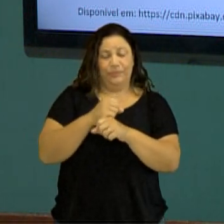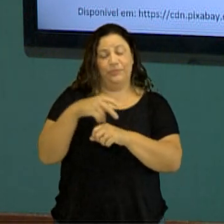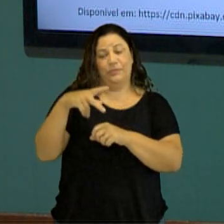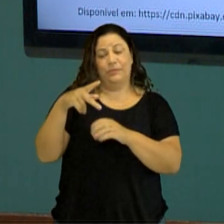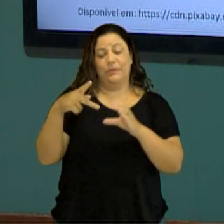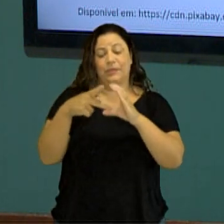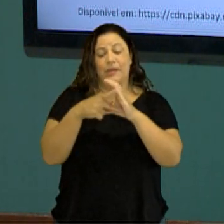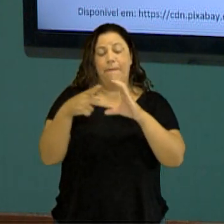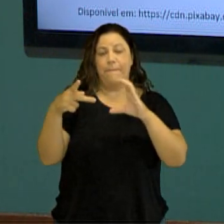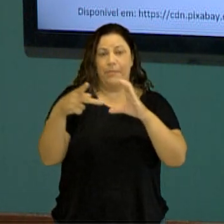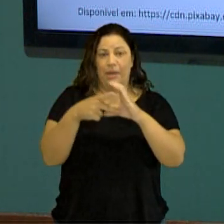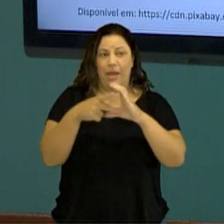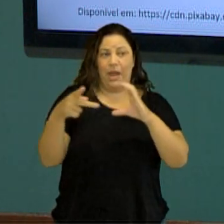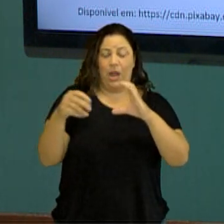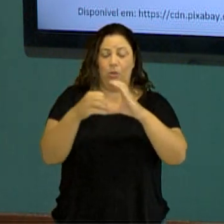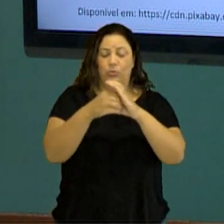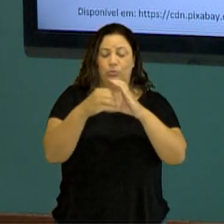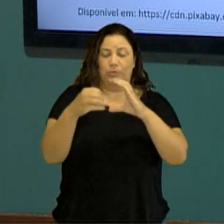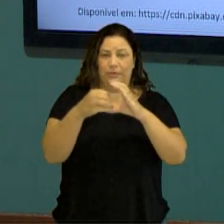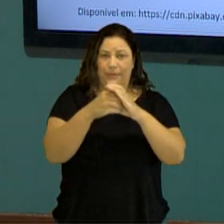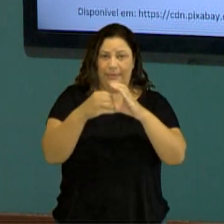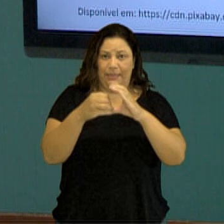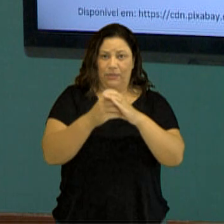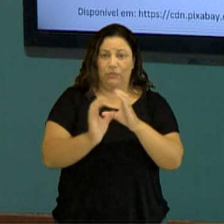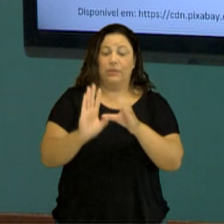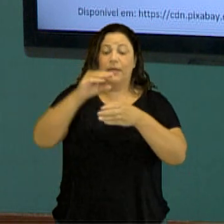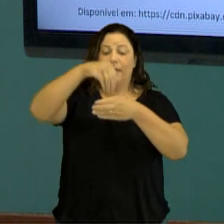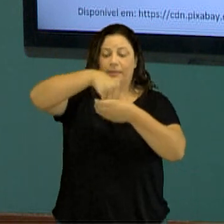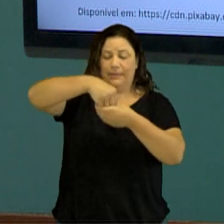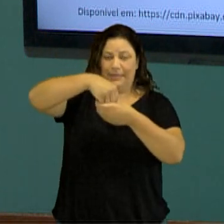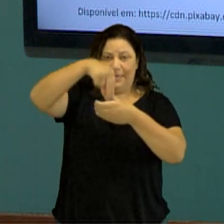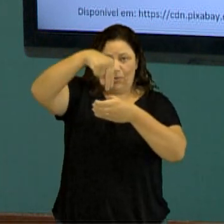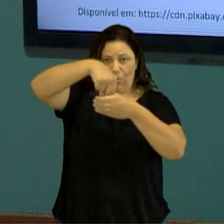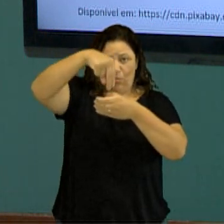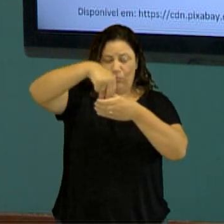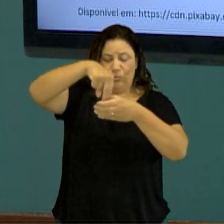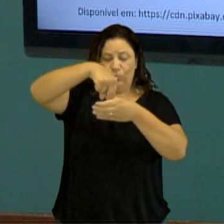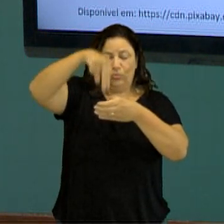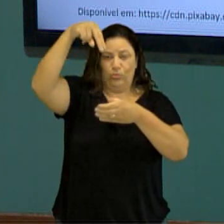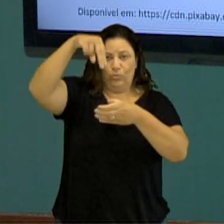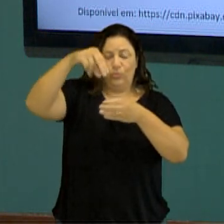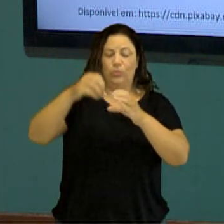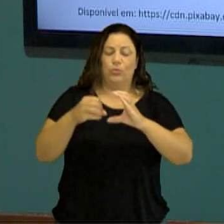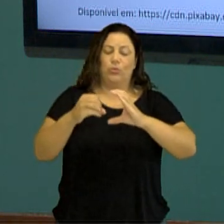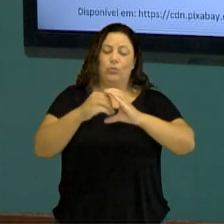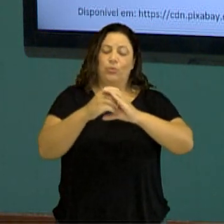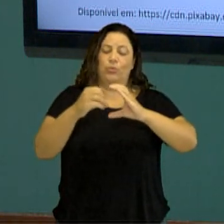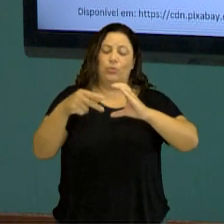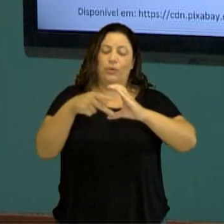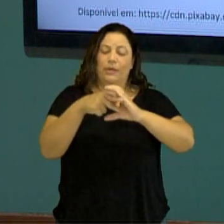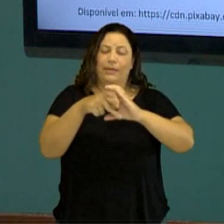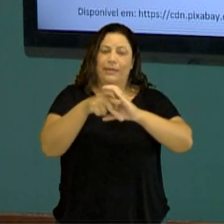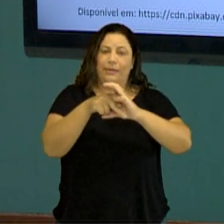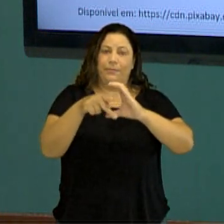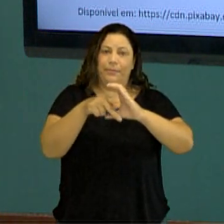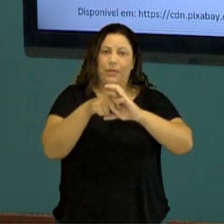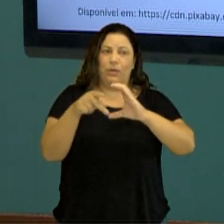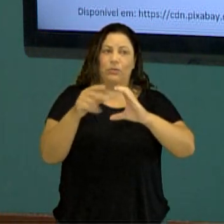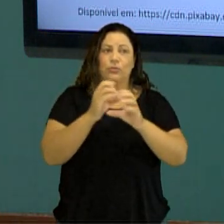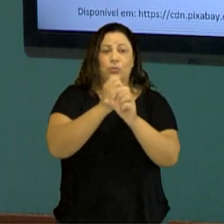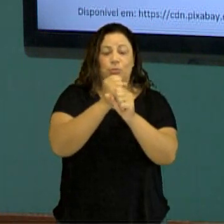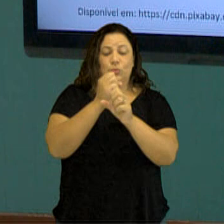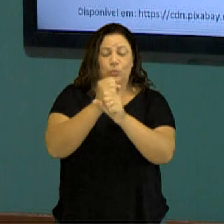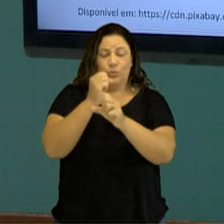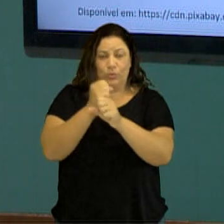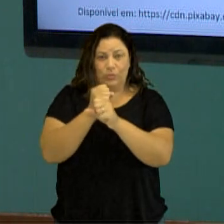Prótons e nêutrons. Prótons mais nêutrons. Então, a soma dessas cargas aqui me